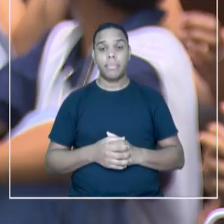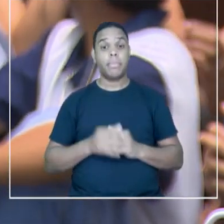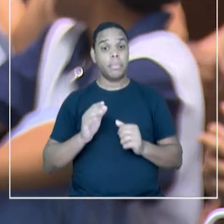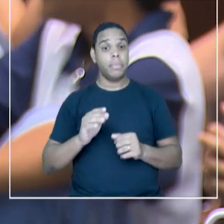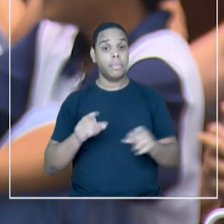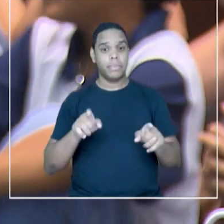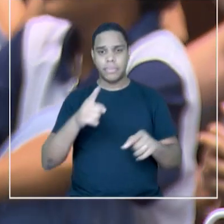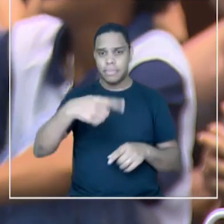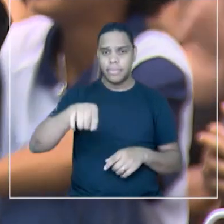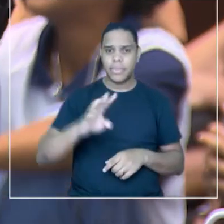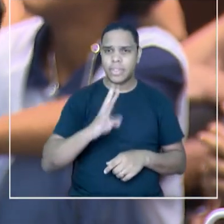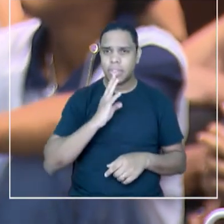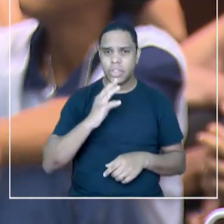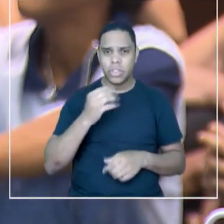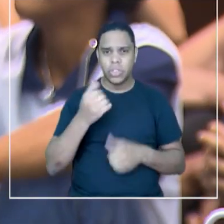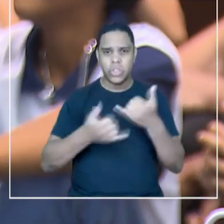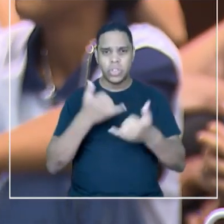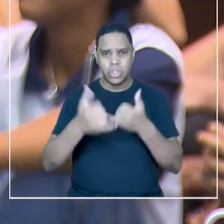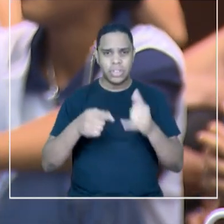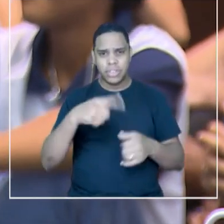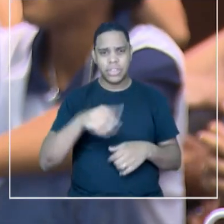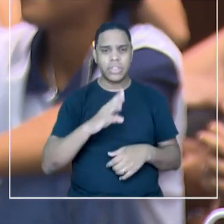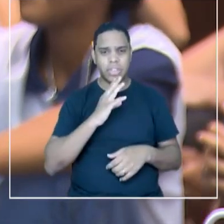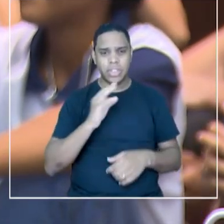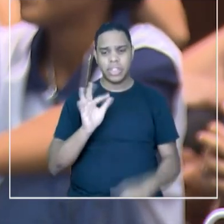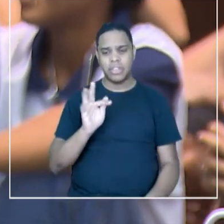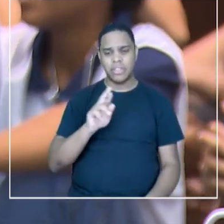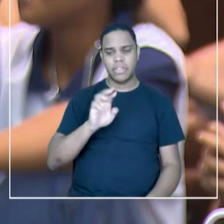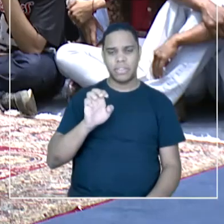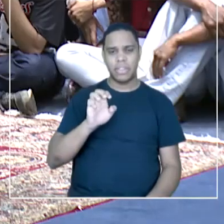vocês conhecem o jogo? Quem vai conhecer o jogo Free Fire?